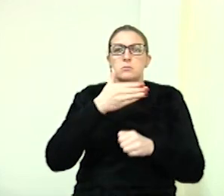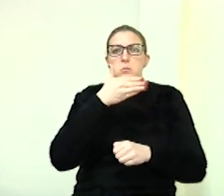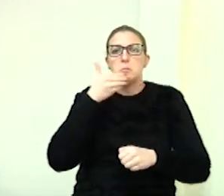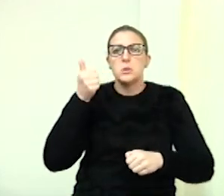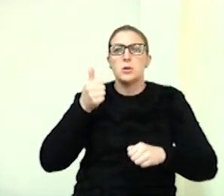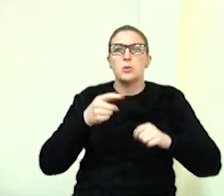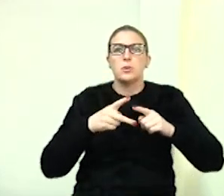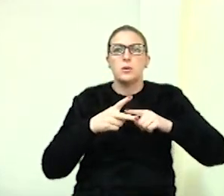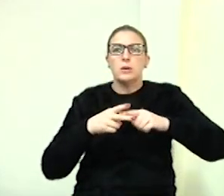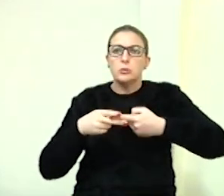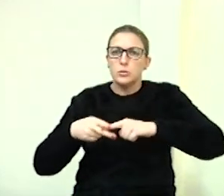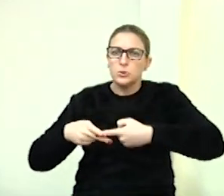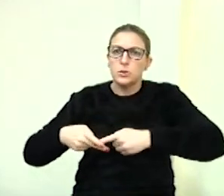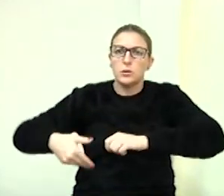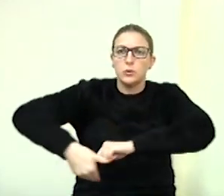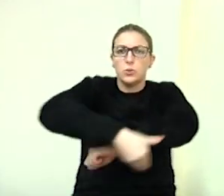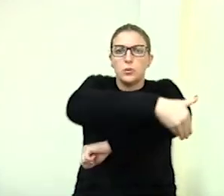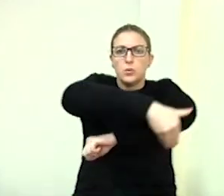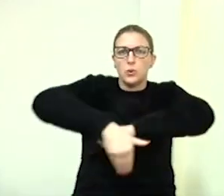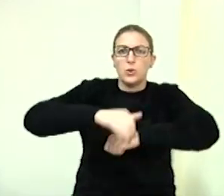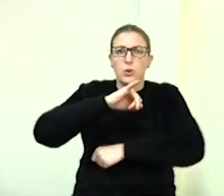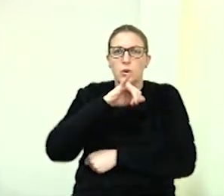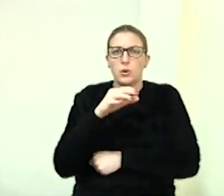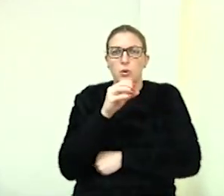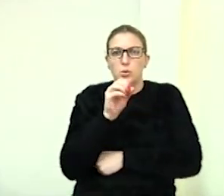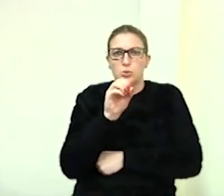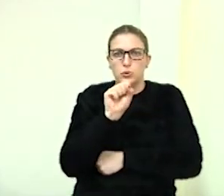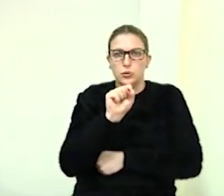asfaltamento na Rua José Miculski, bairro Cerâmica.